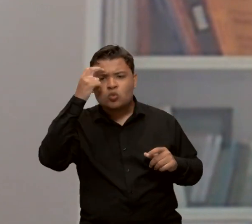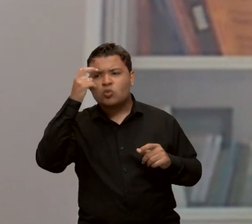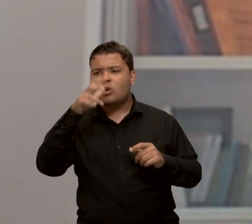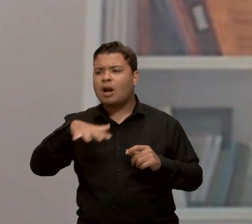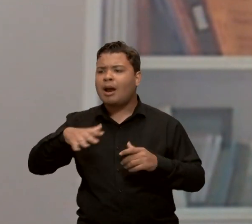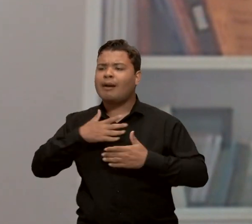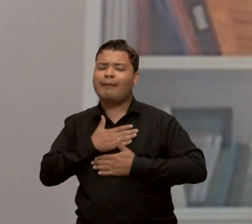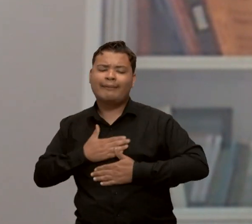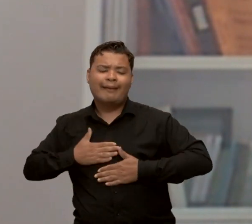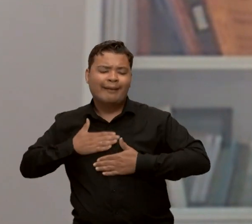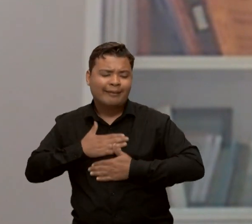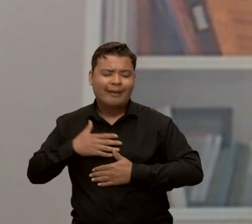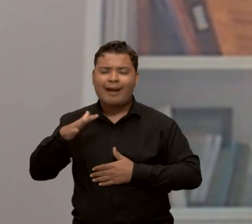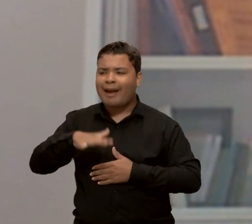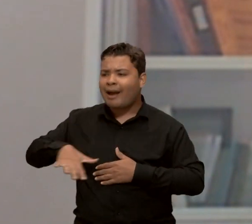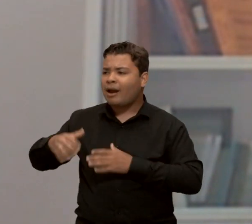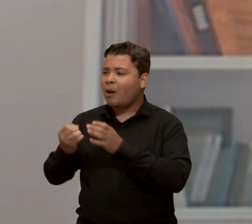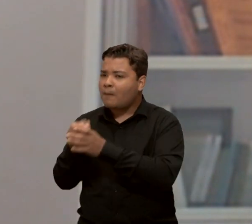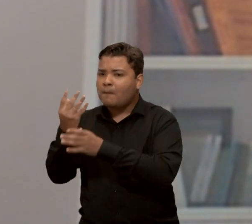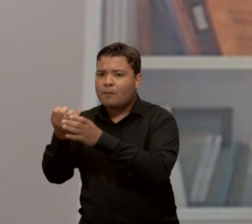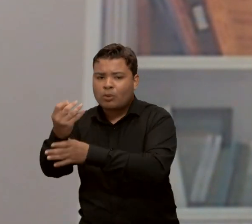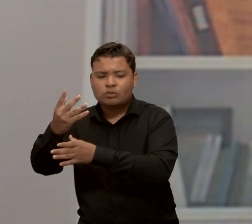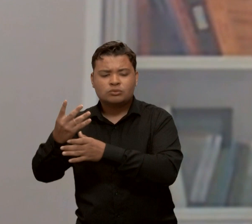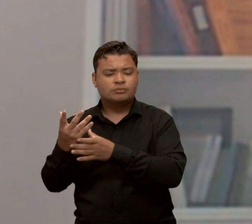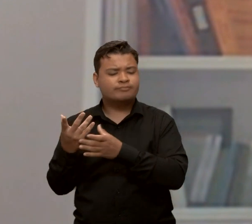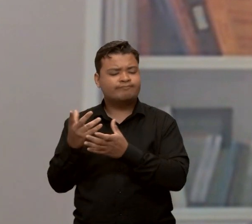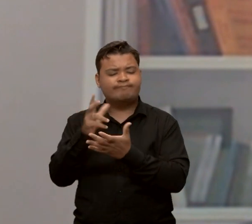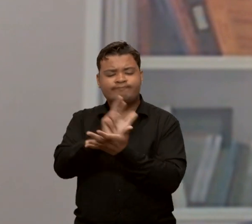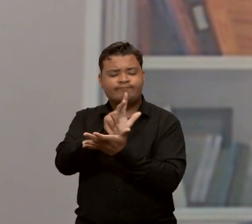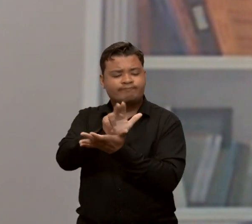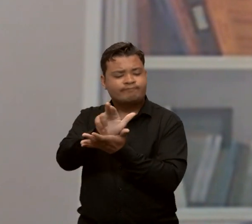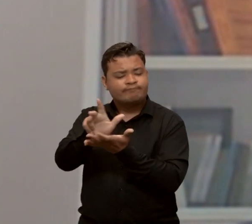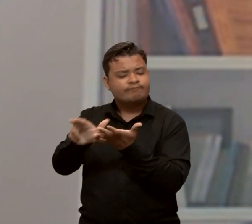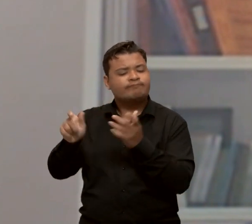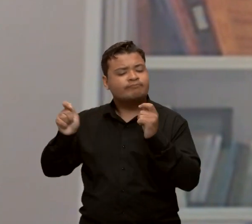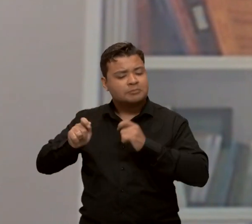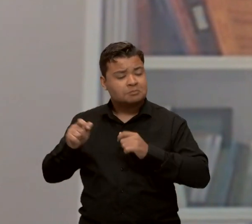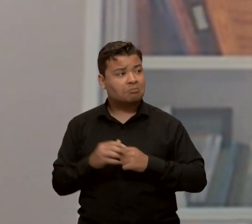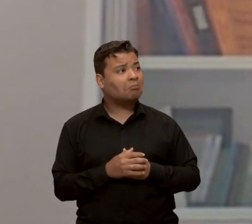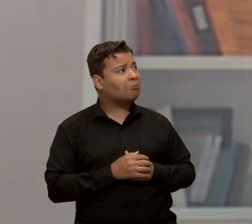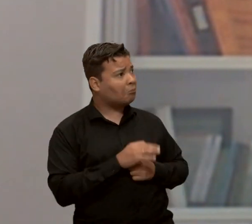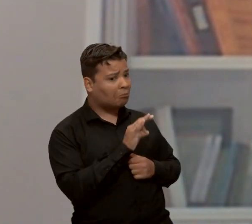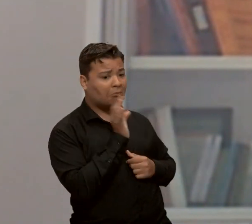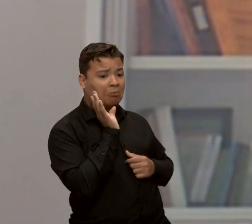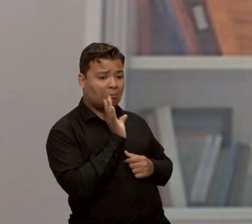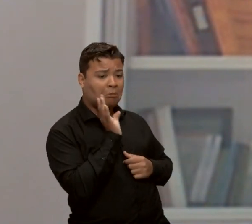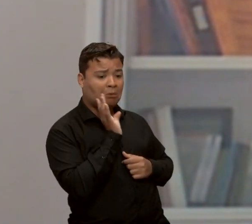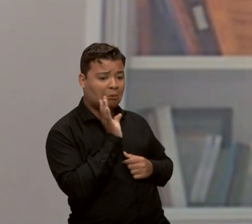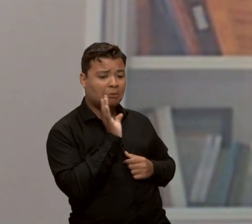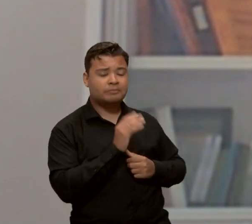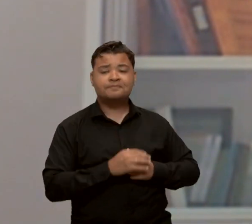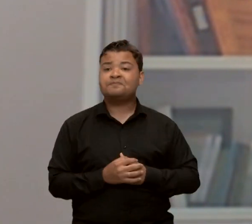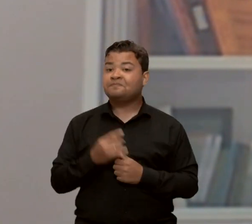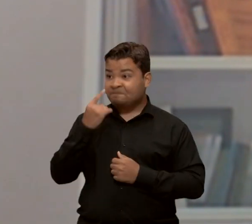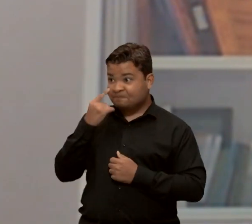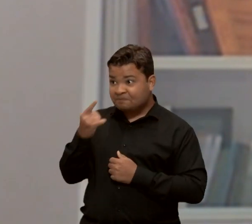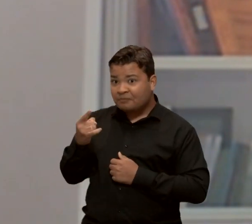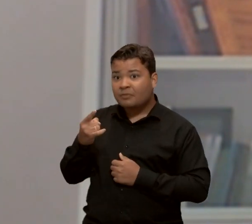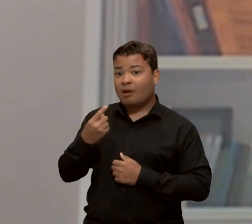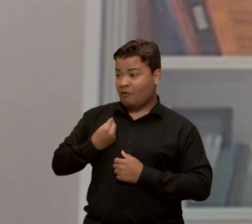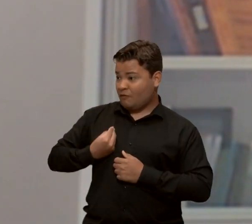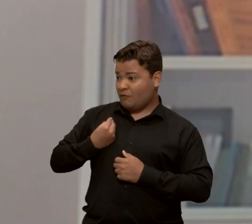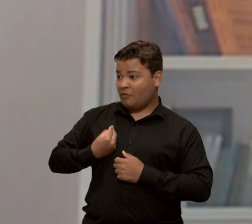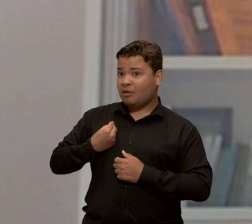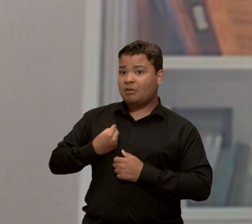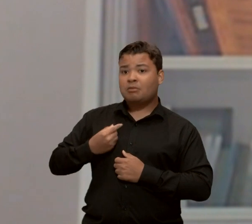da produção, da distribuição. Bacana. Então, a economia solidária é muito presente na nossa vida, a gente tem que estar de olho